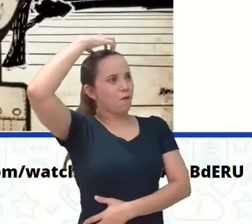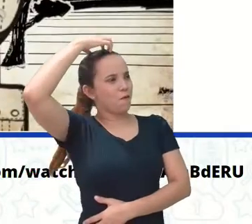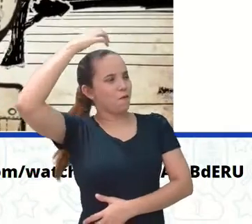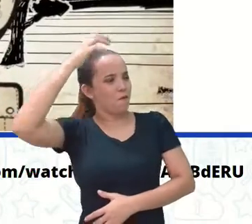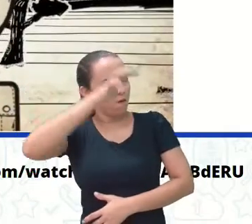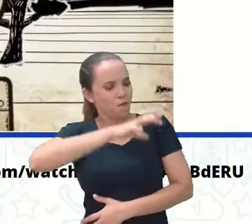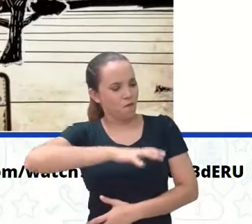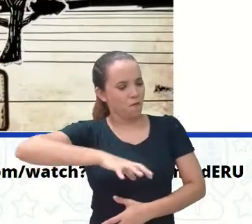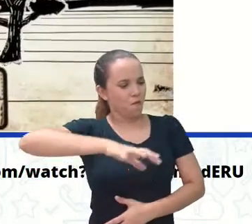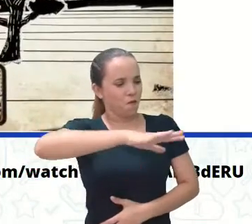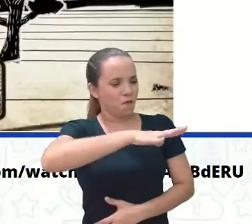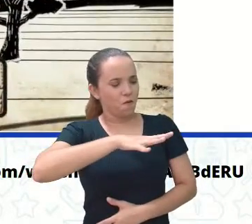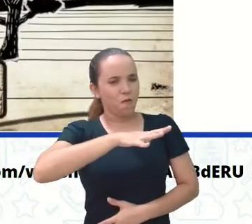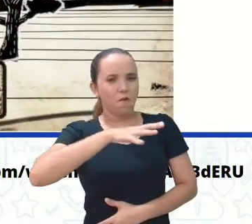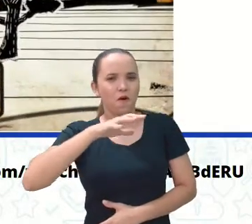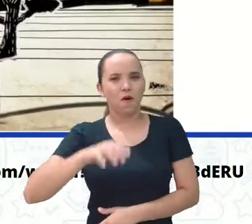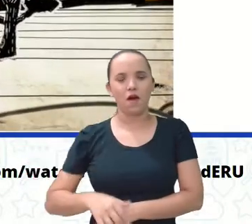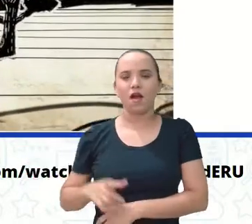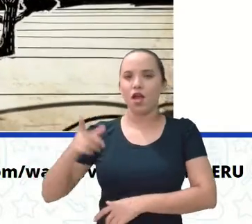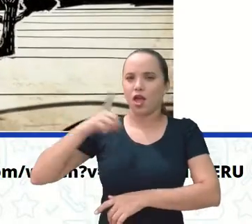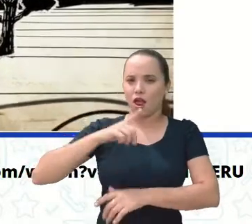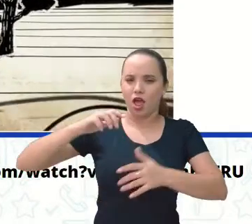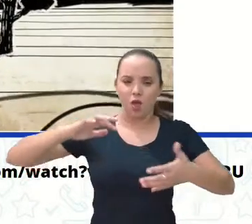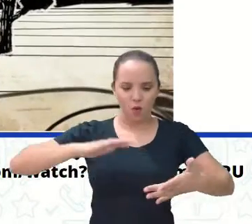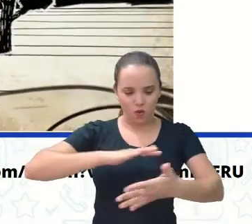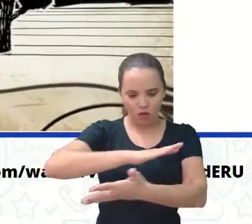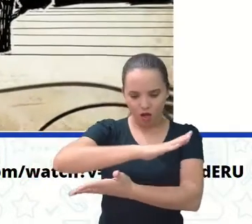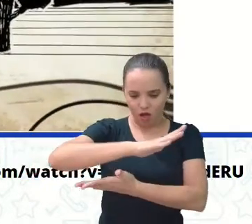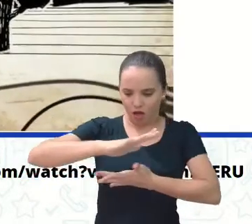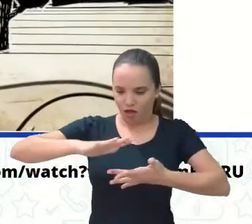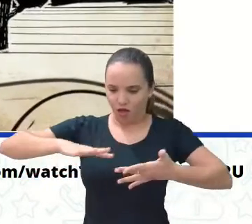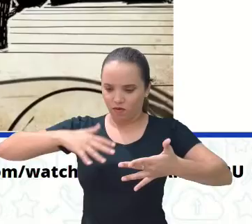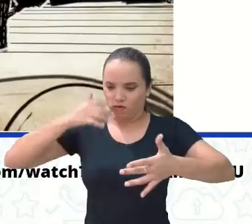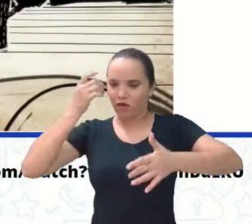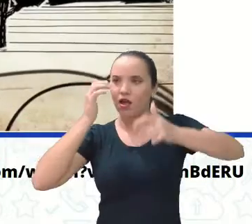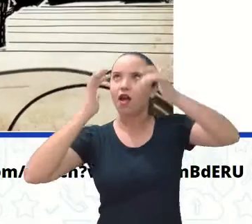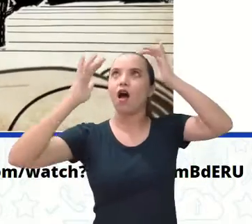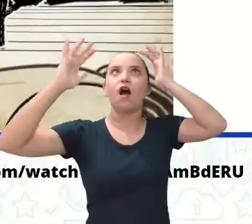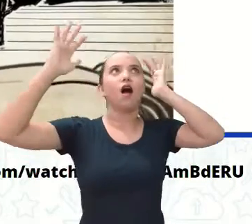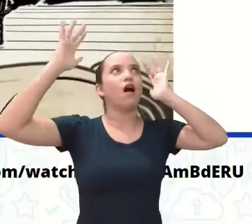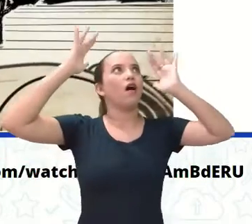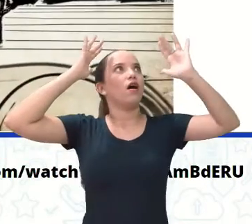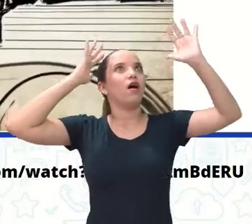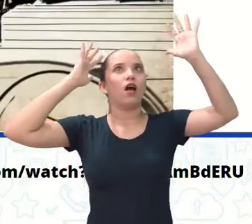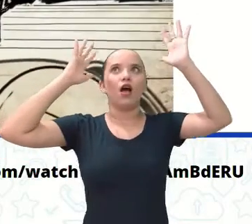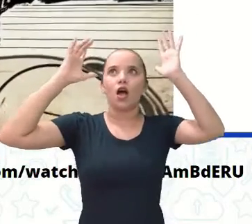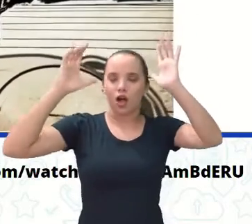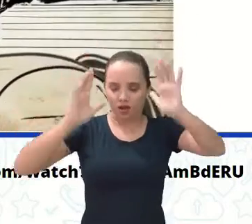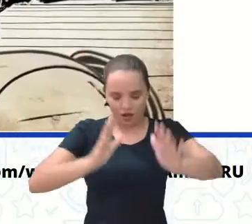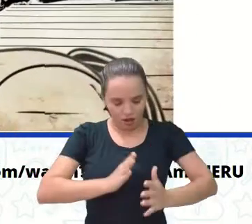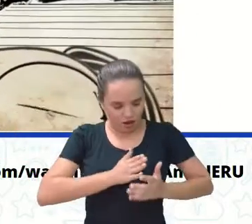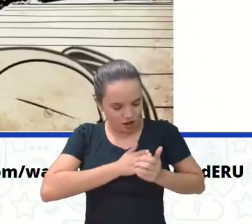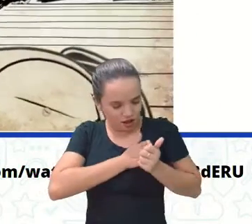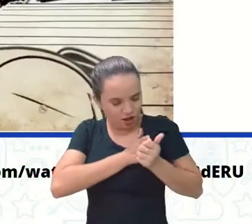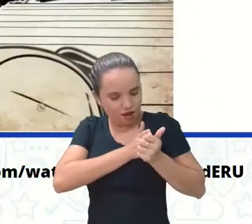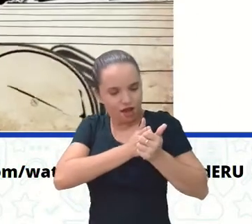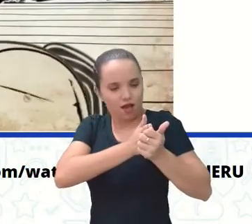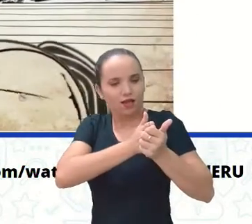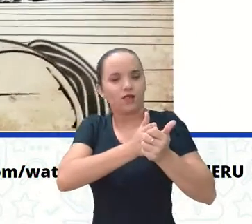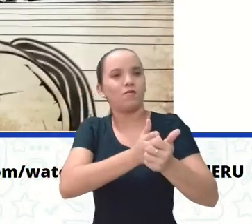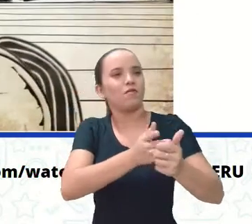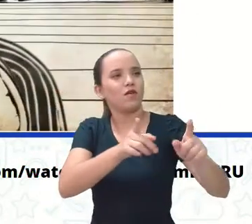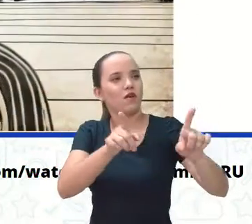Acauã, universo que extrapola a filosofia vã, regido pelo coração e